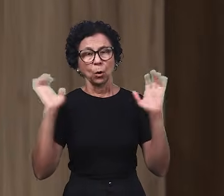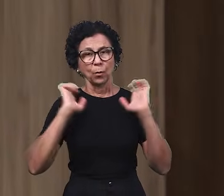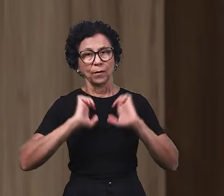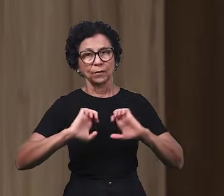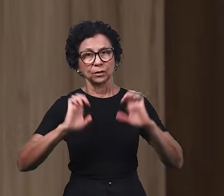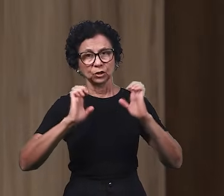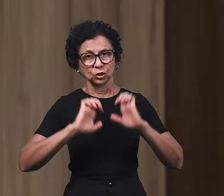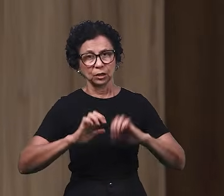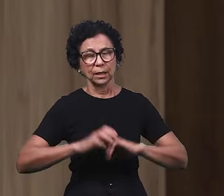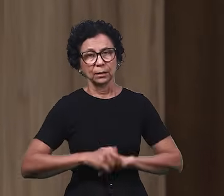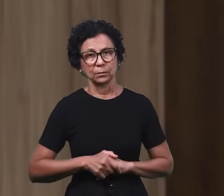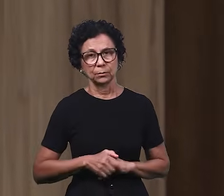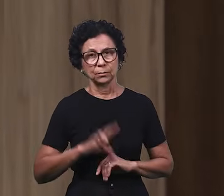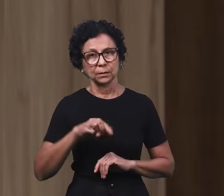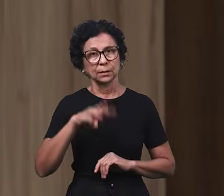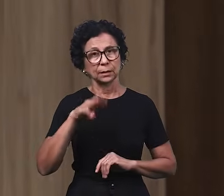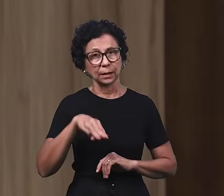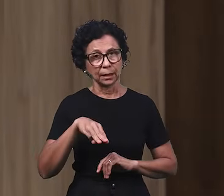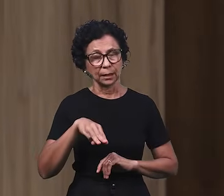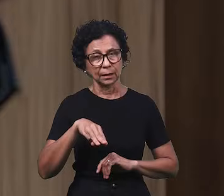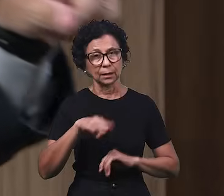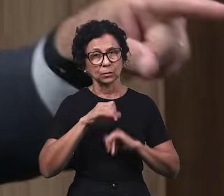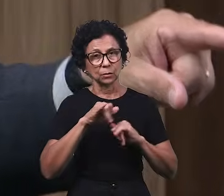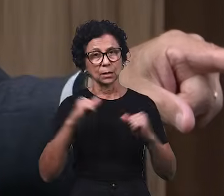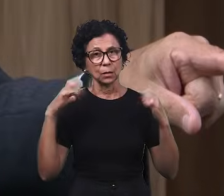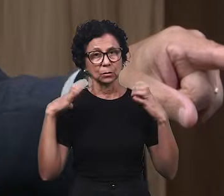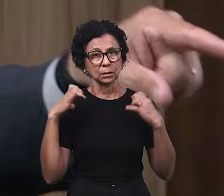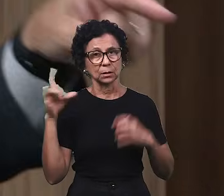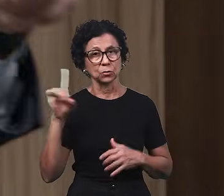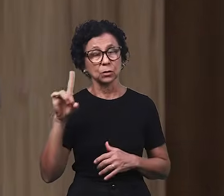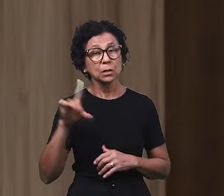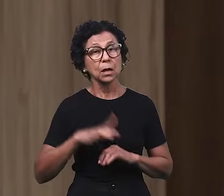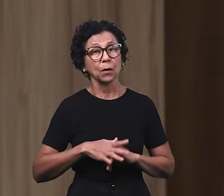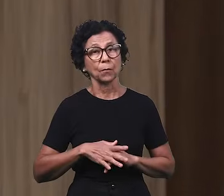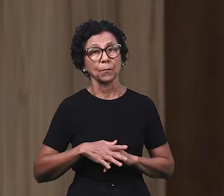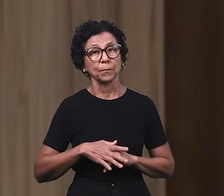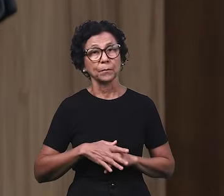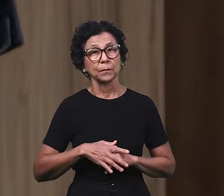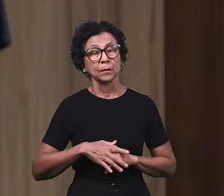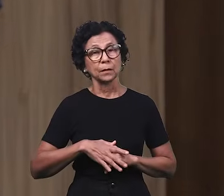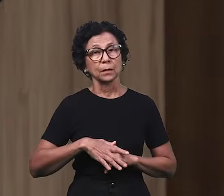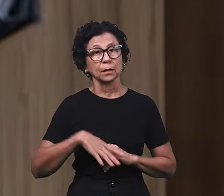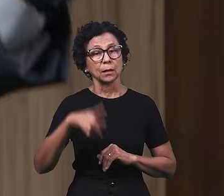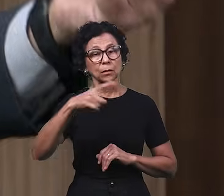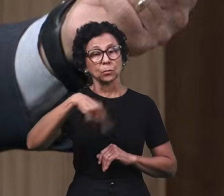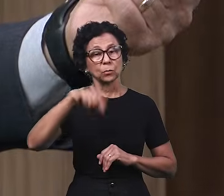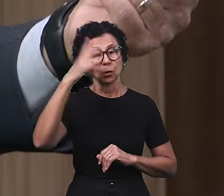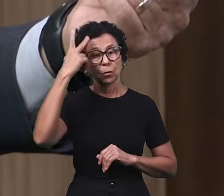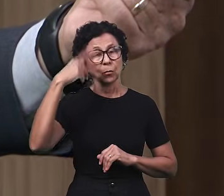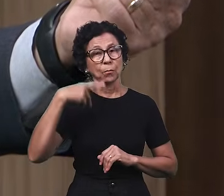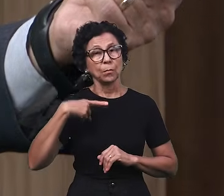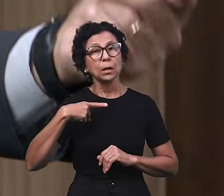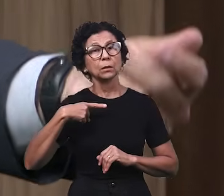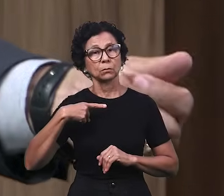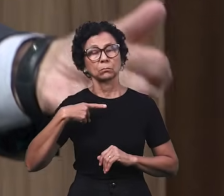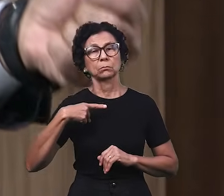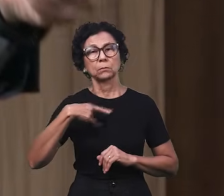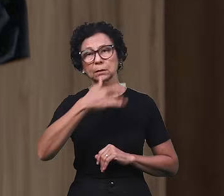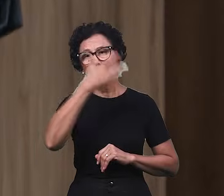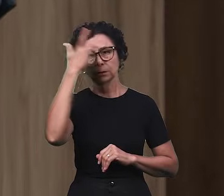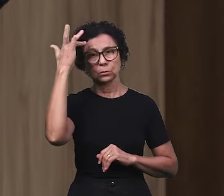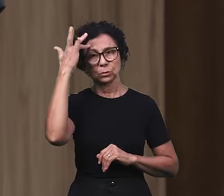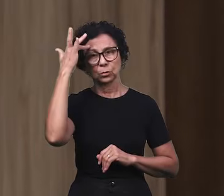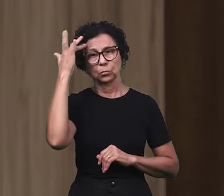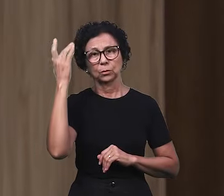os anjos. Quem tem que anunciar o Evangelho são os homens. Então Deus despertou os pastores para que